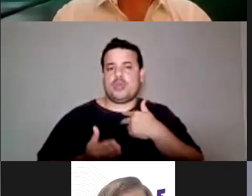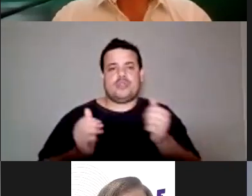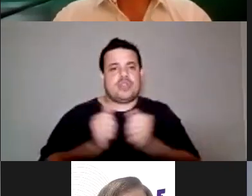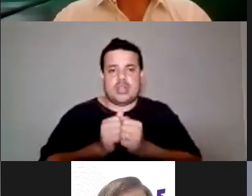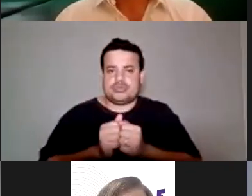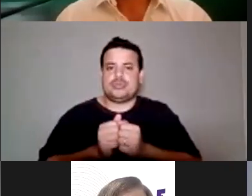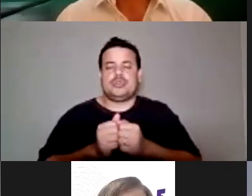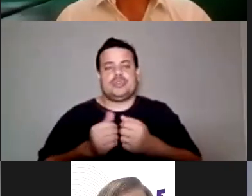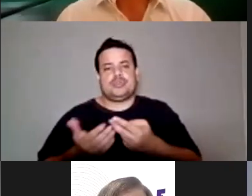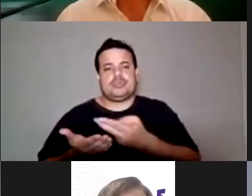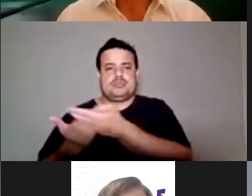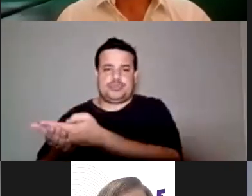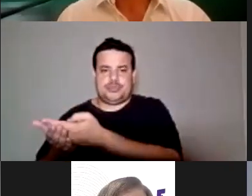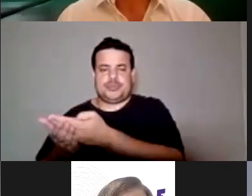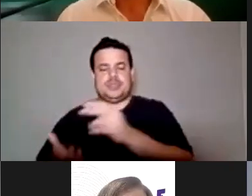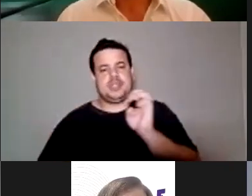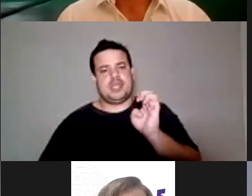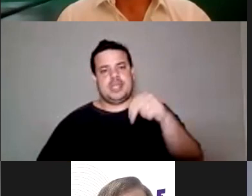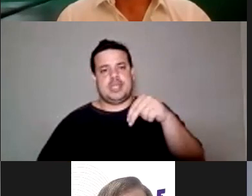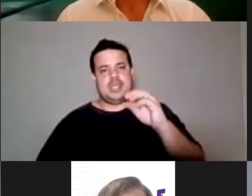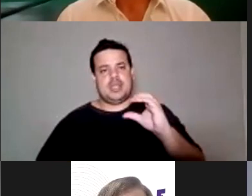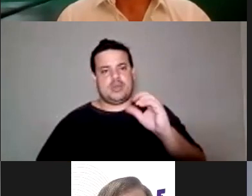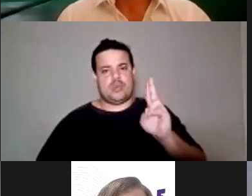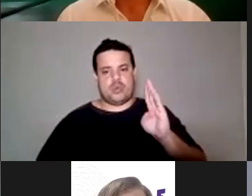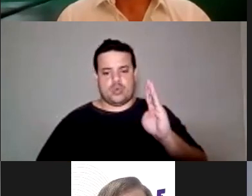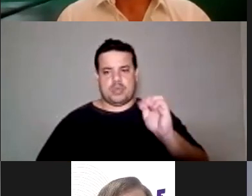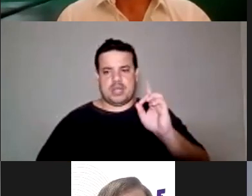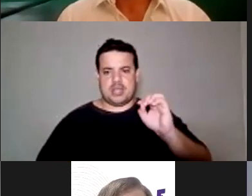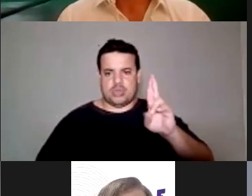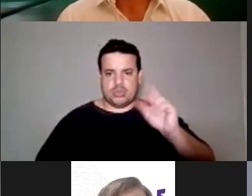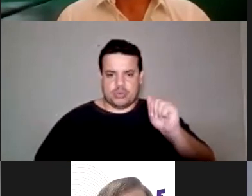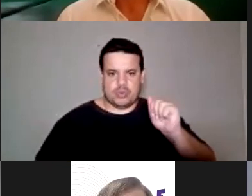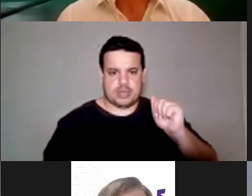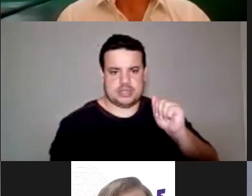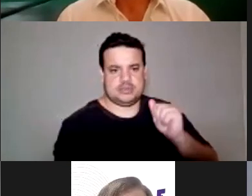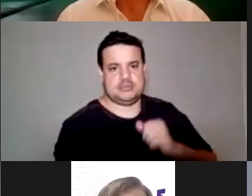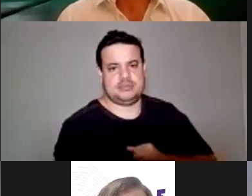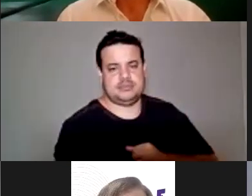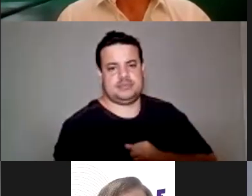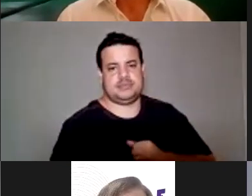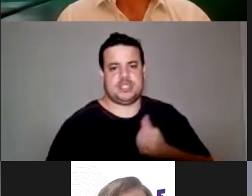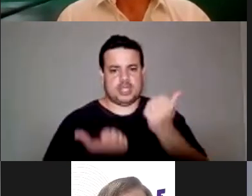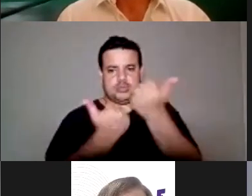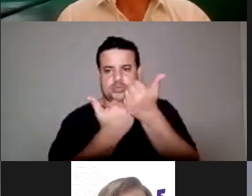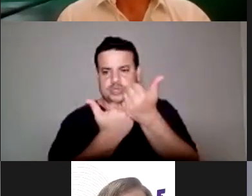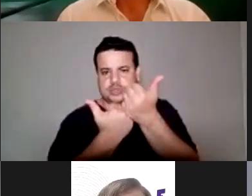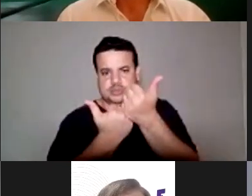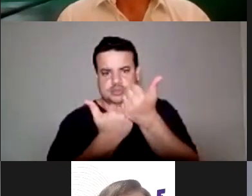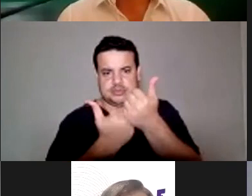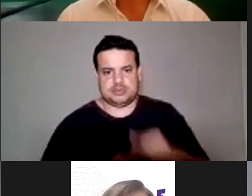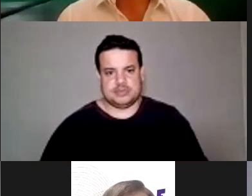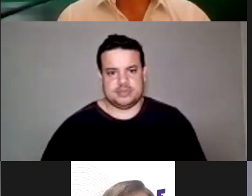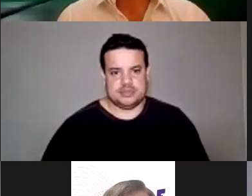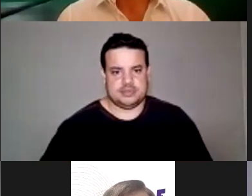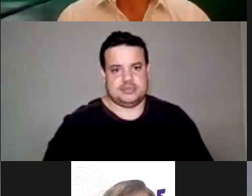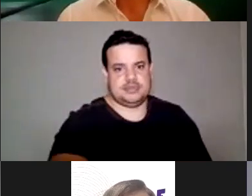incubadora. Está muito fraquinho, está não sei o quê. Aí ficaram me enrolando e aí veio as visitas para ver o Romeu,